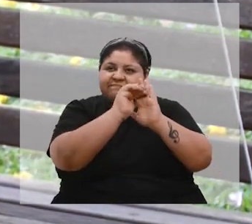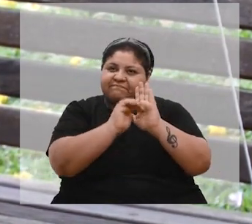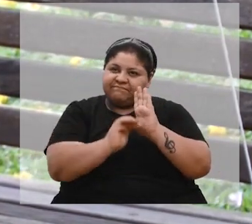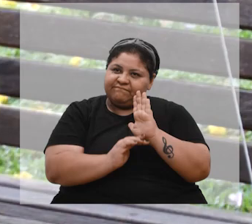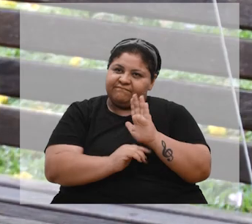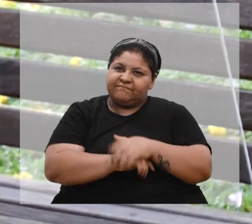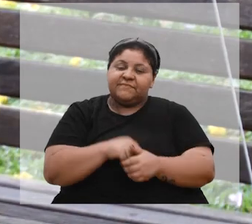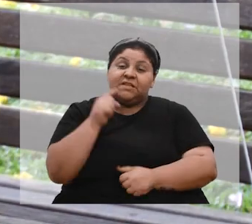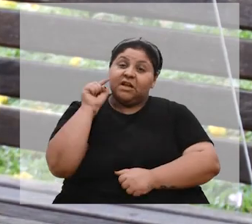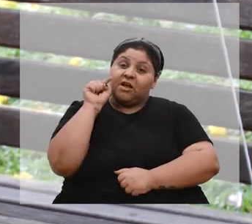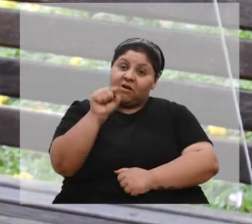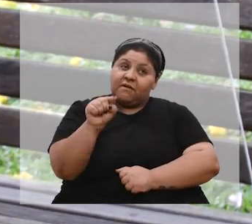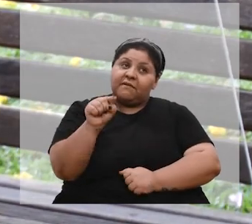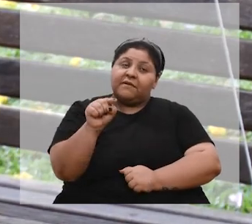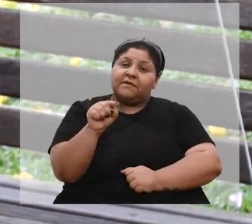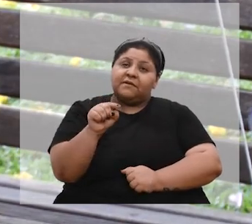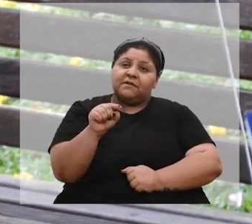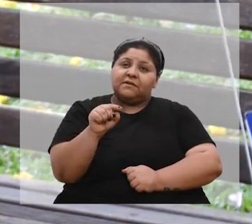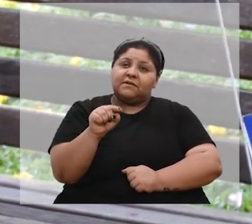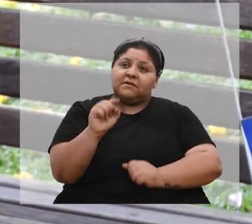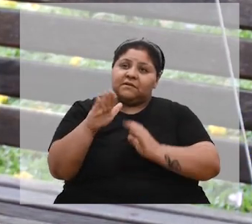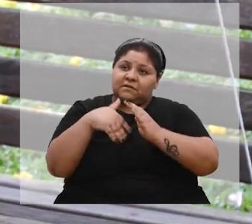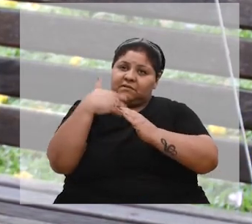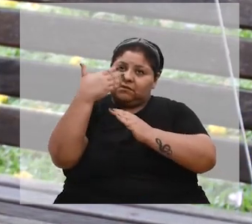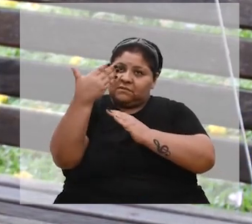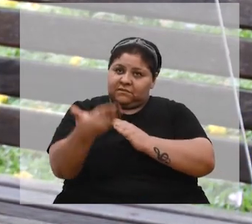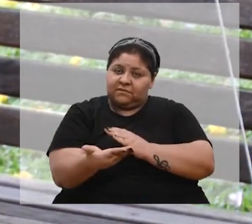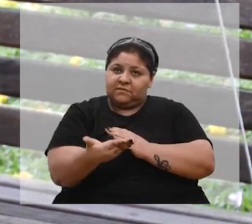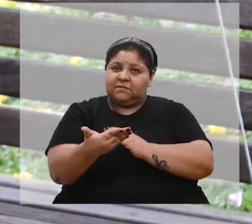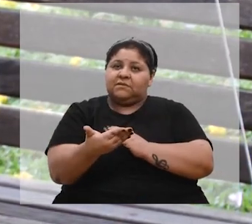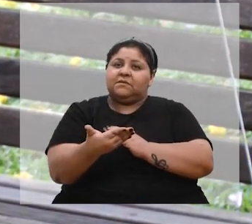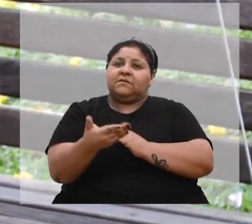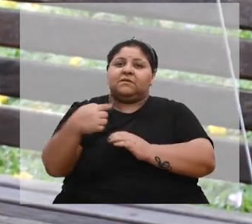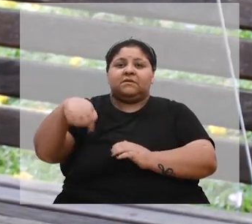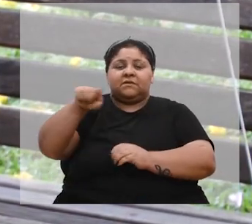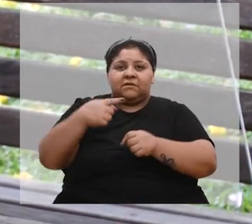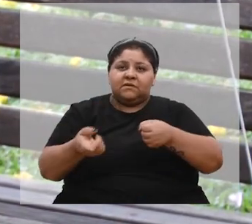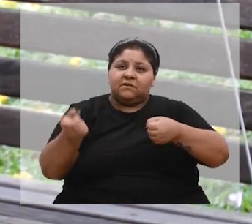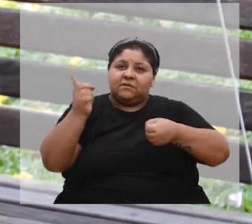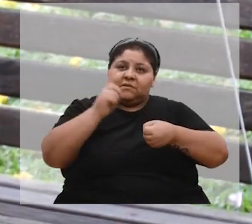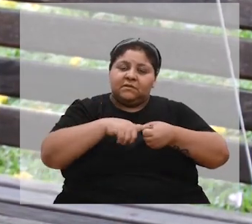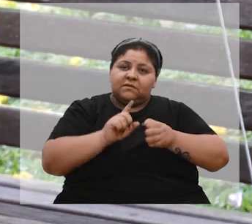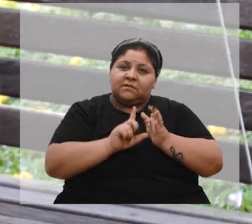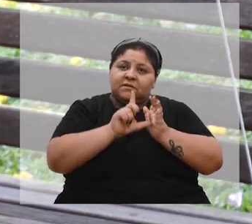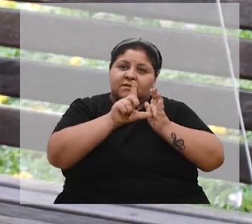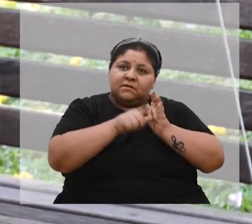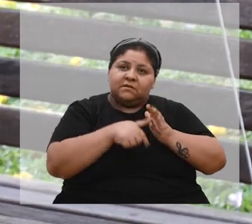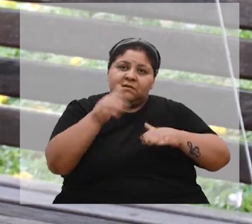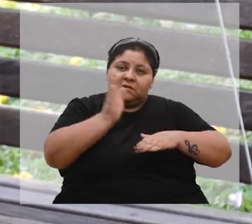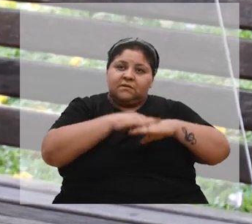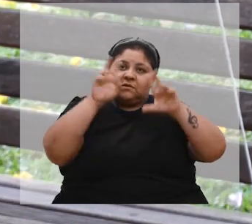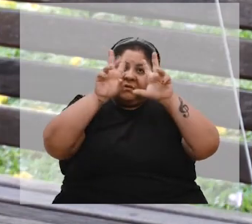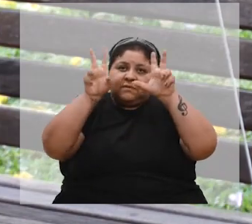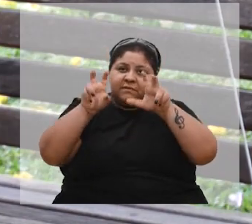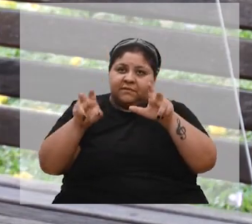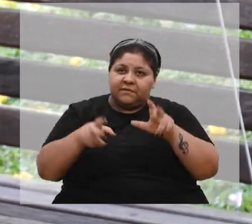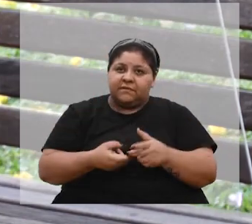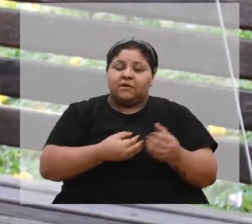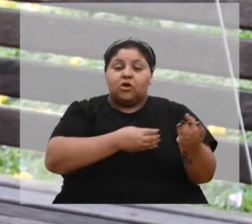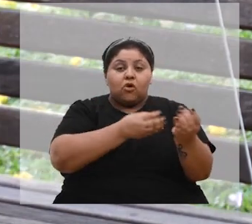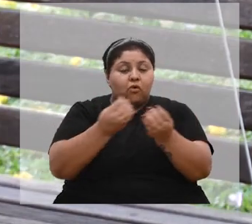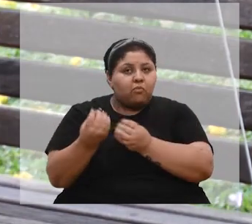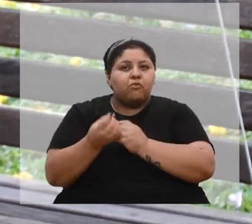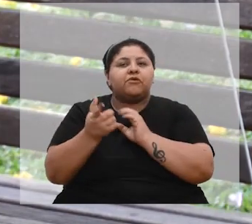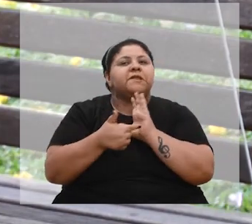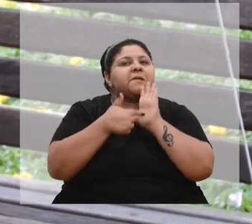desse programa. E você... até uma próxima edição. Nós voltamos logo com mais temas por aí.